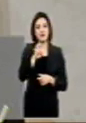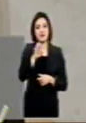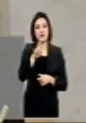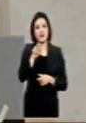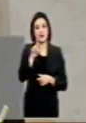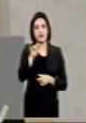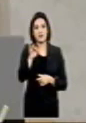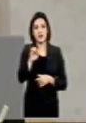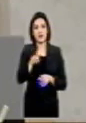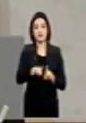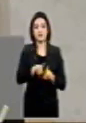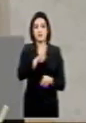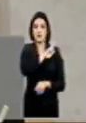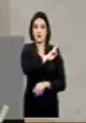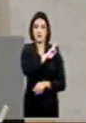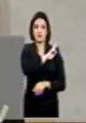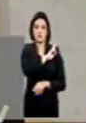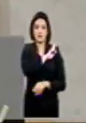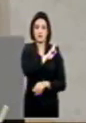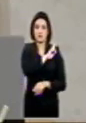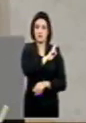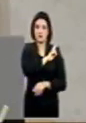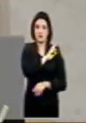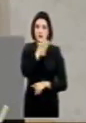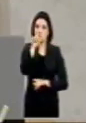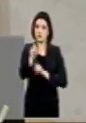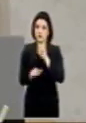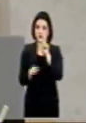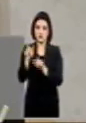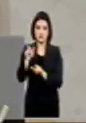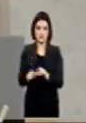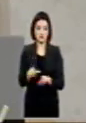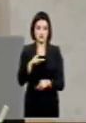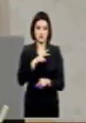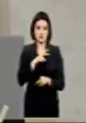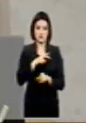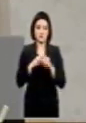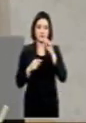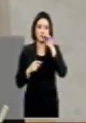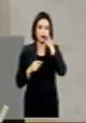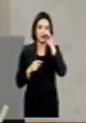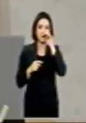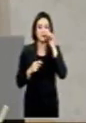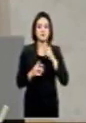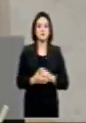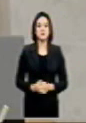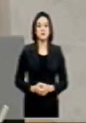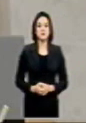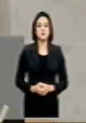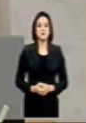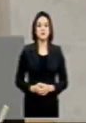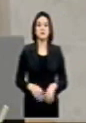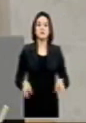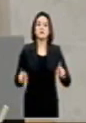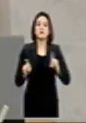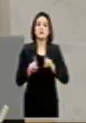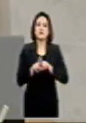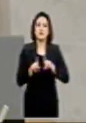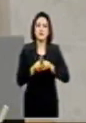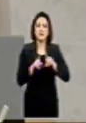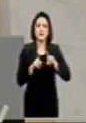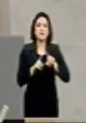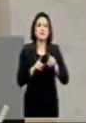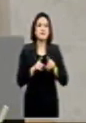responsabilidade individual, sobre eventual autoria delitiva. E é nesses limites que nos